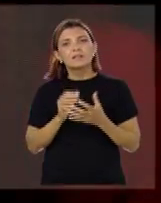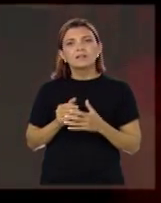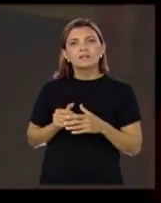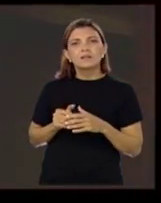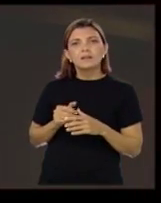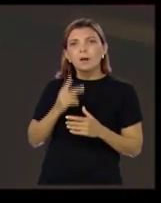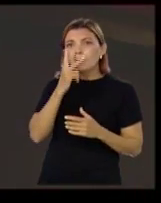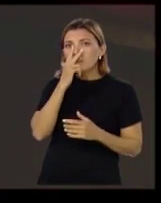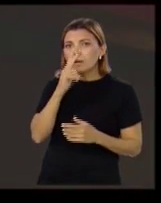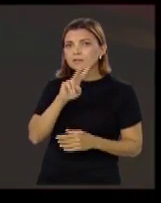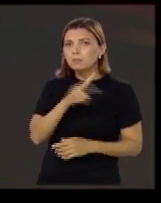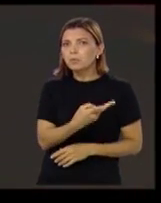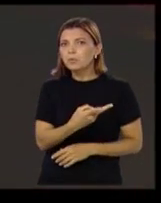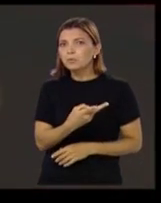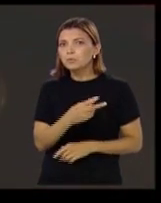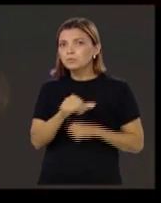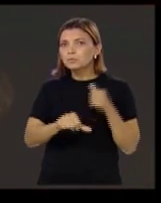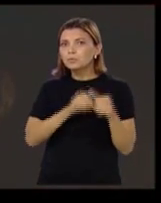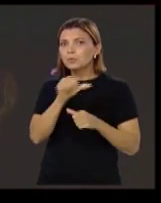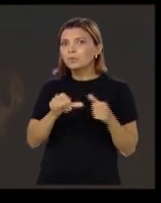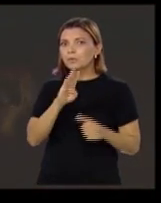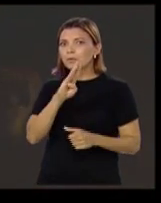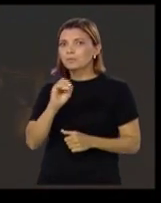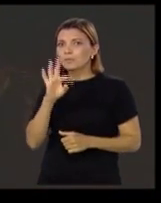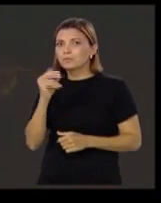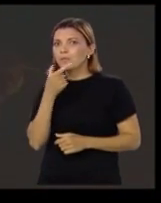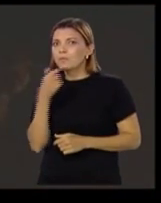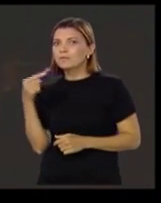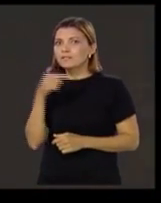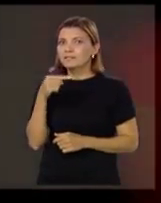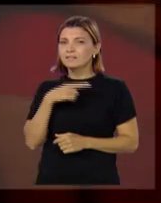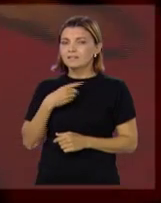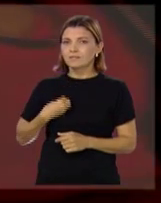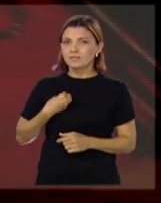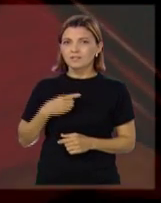Então, porque o Ponto virou príncipe e tá aí do lado.